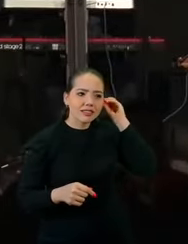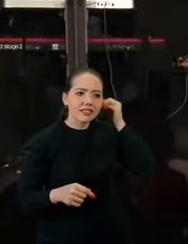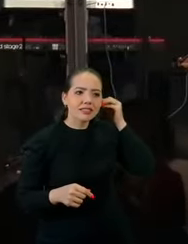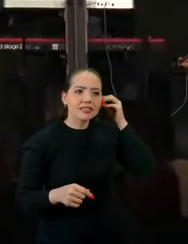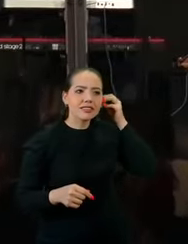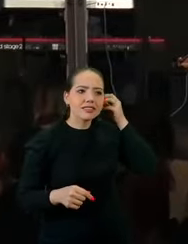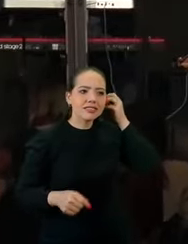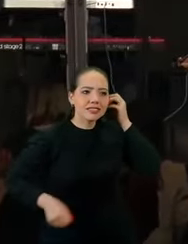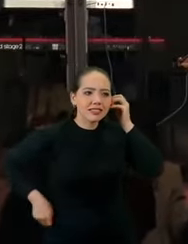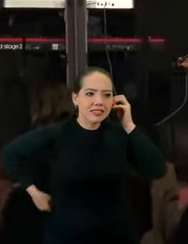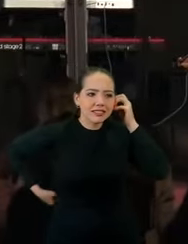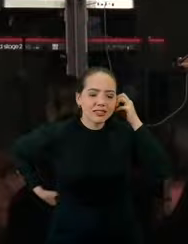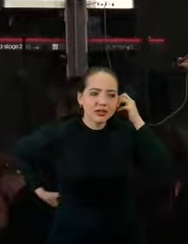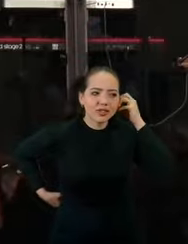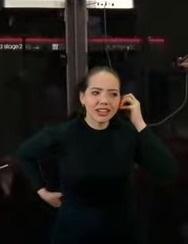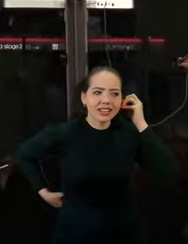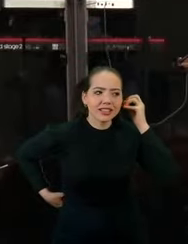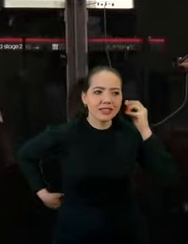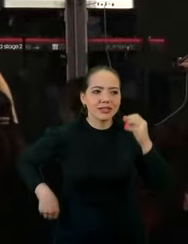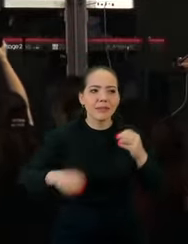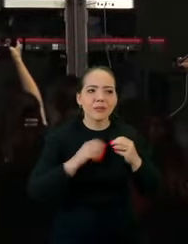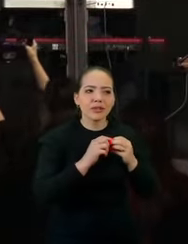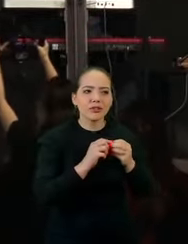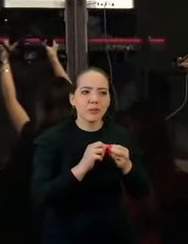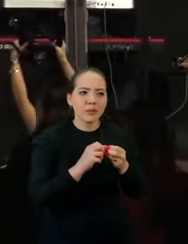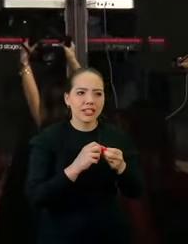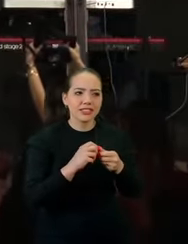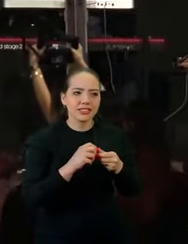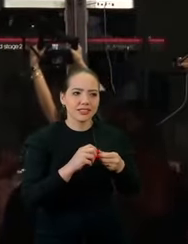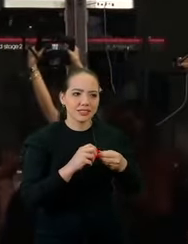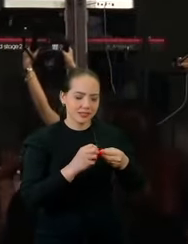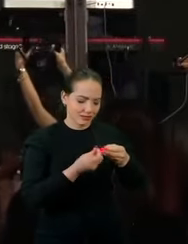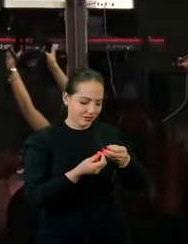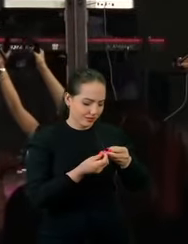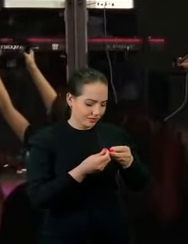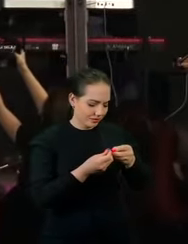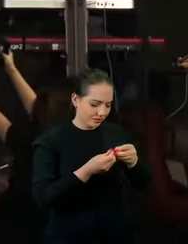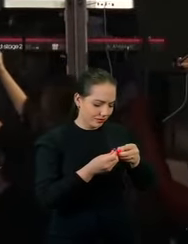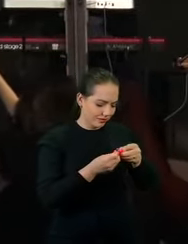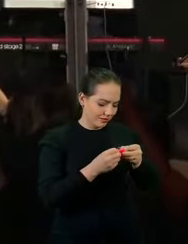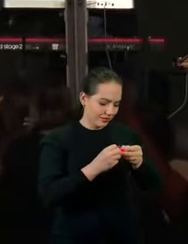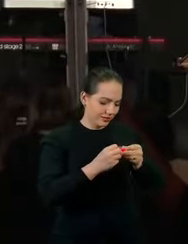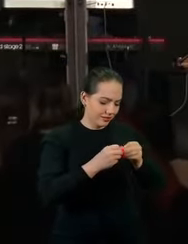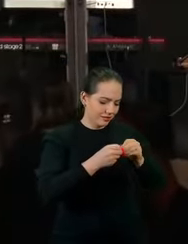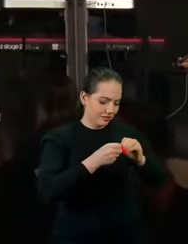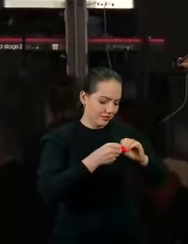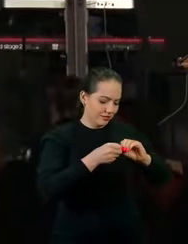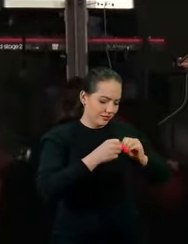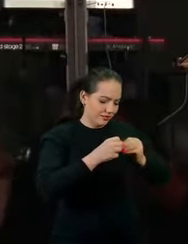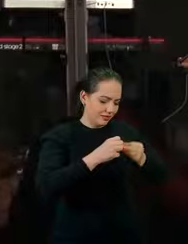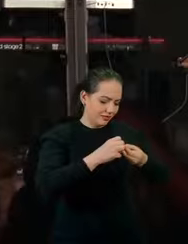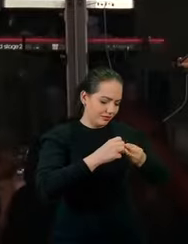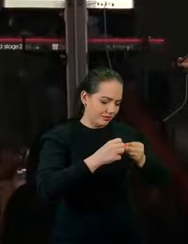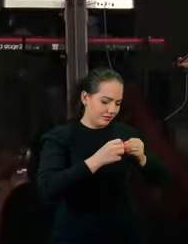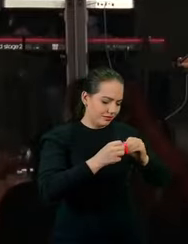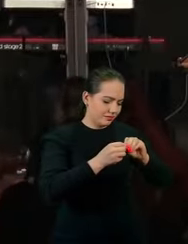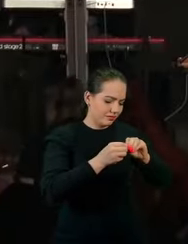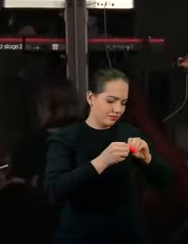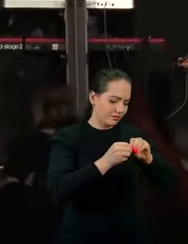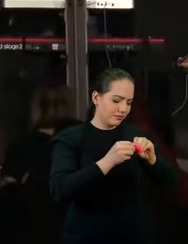lugar, porque eu te amo. Eu te atraí para esse lugar, porque eu quero